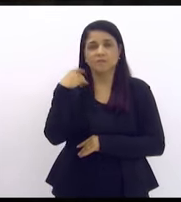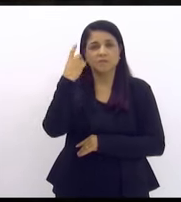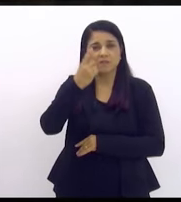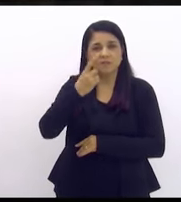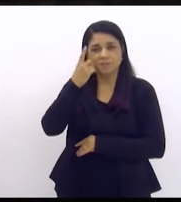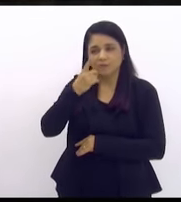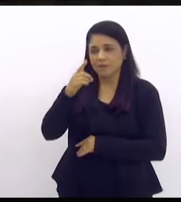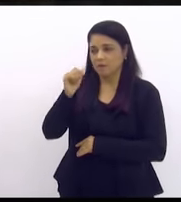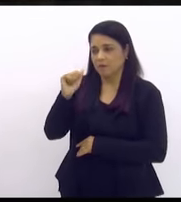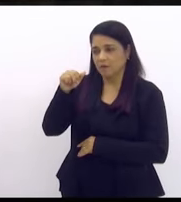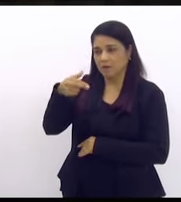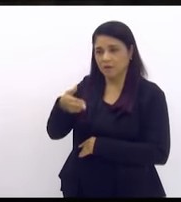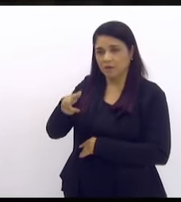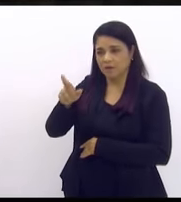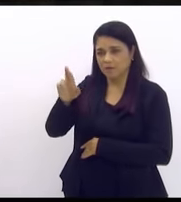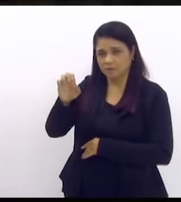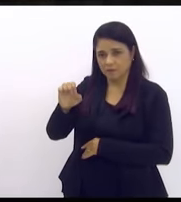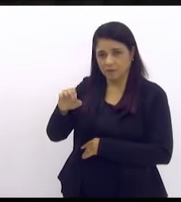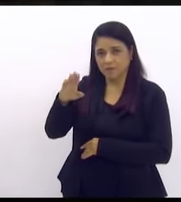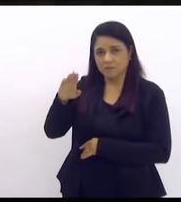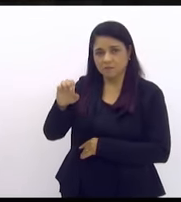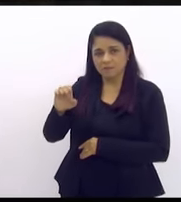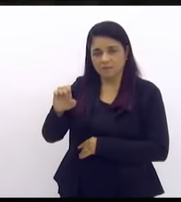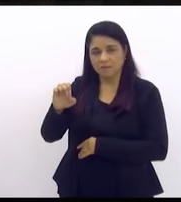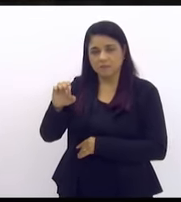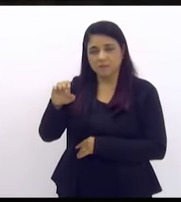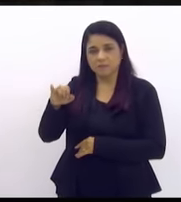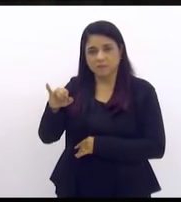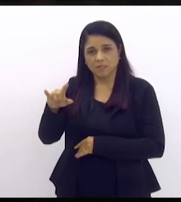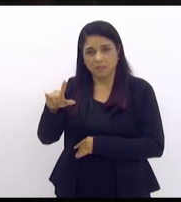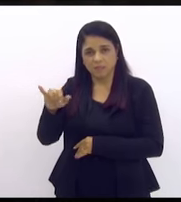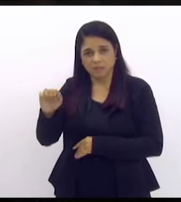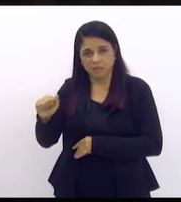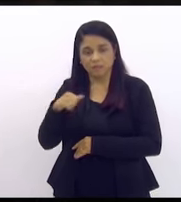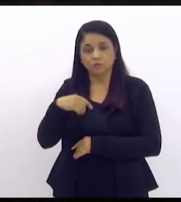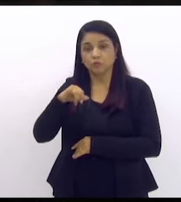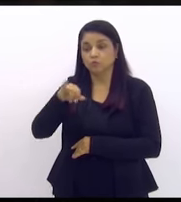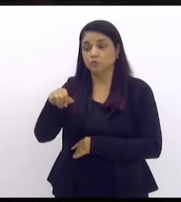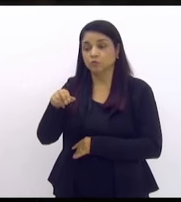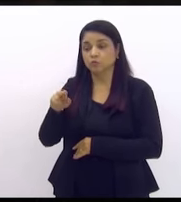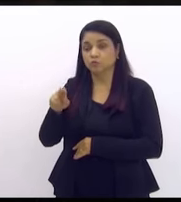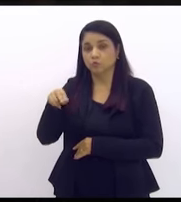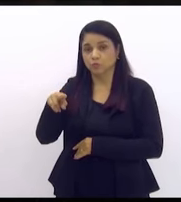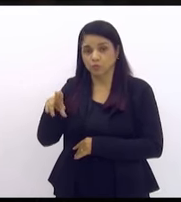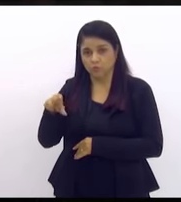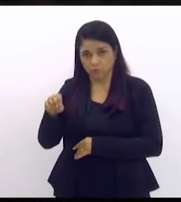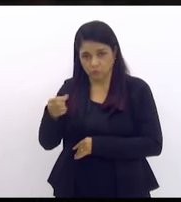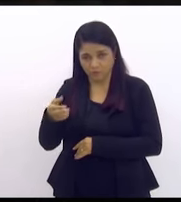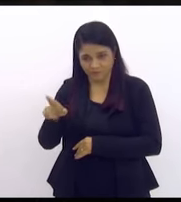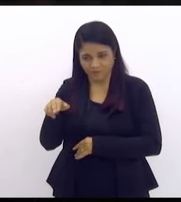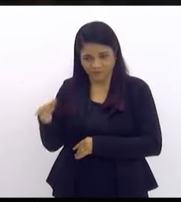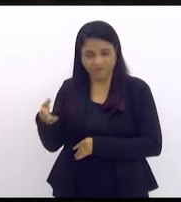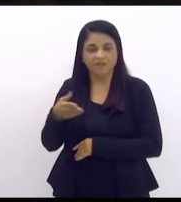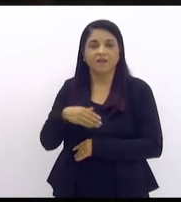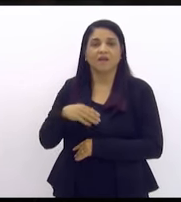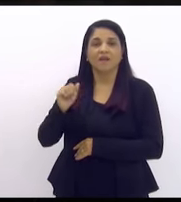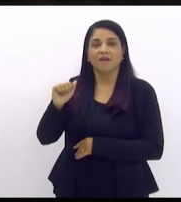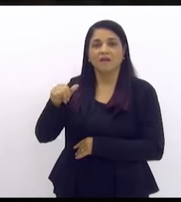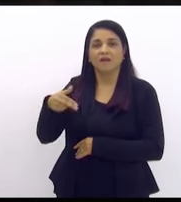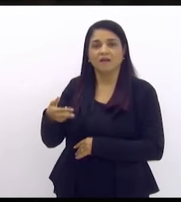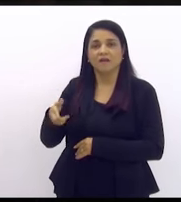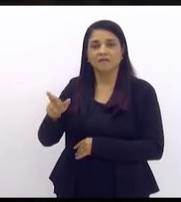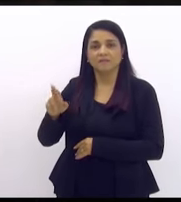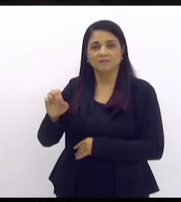André Siciliano Júnior, mais popular, deputado Andrezinho,